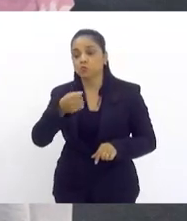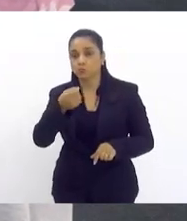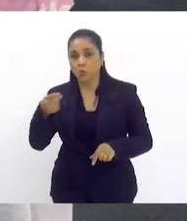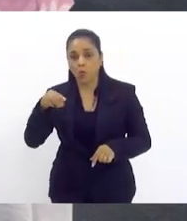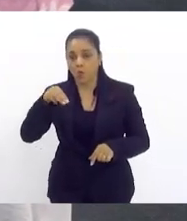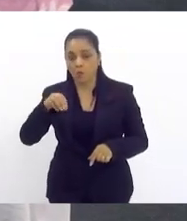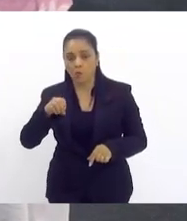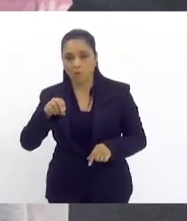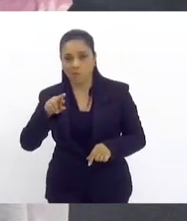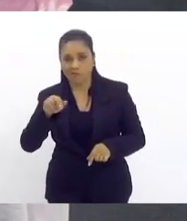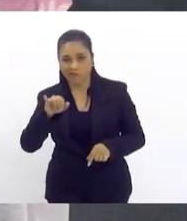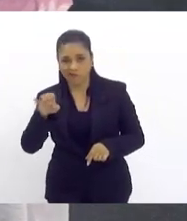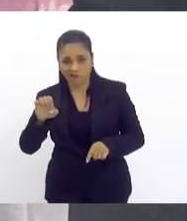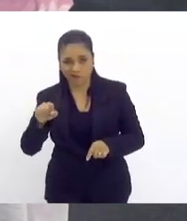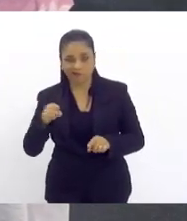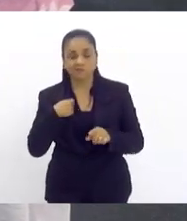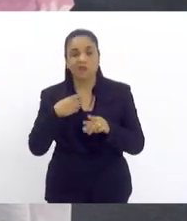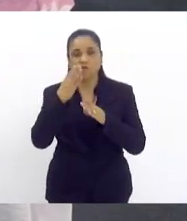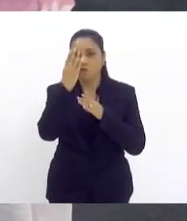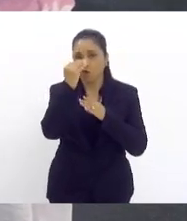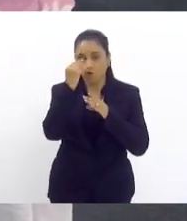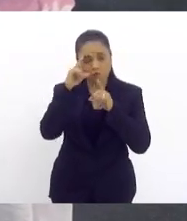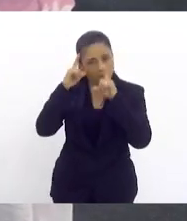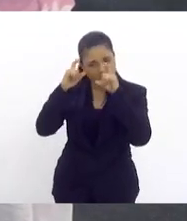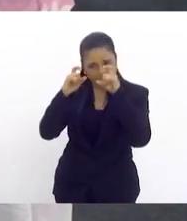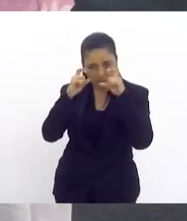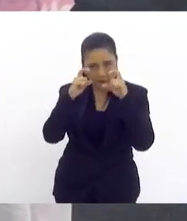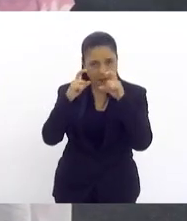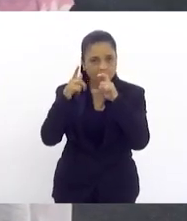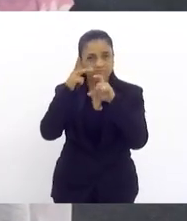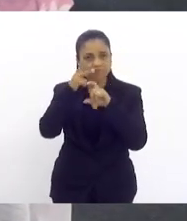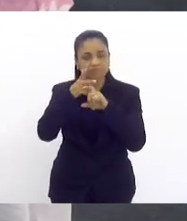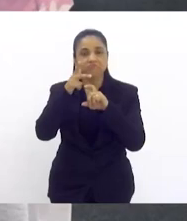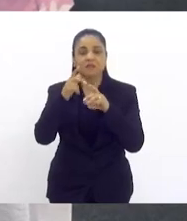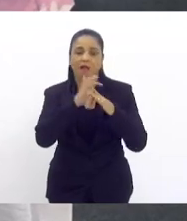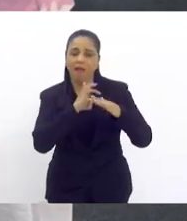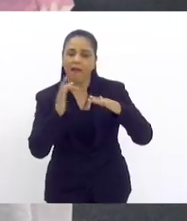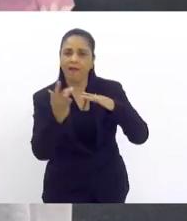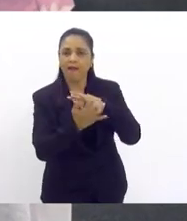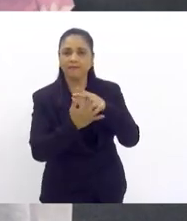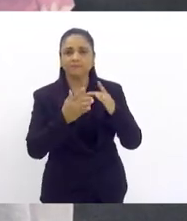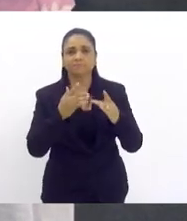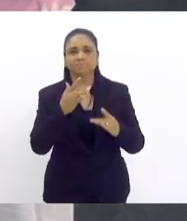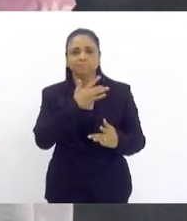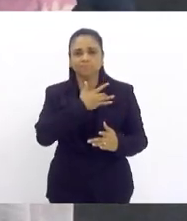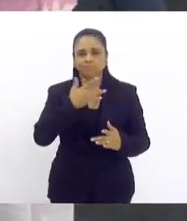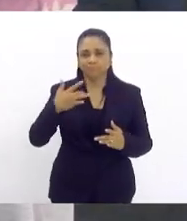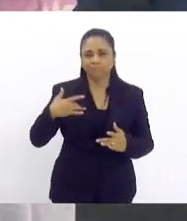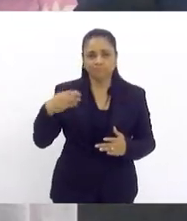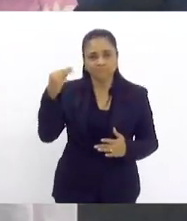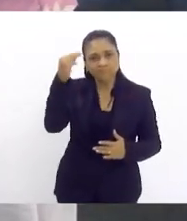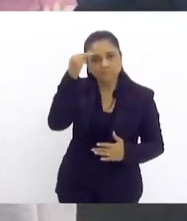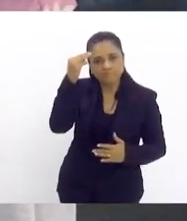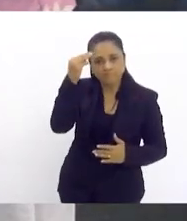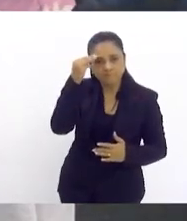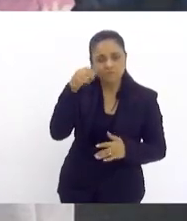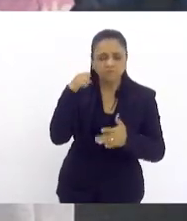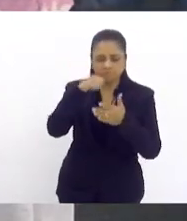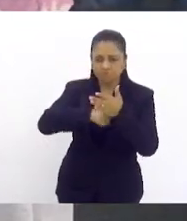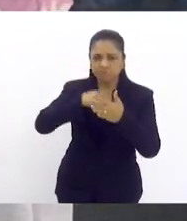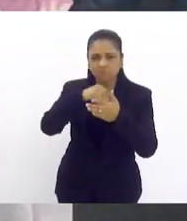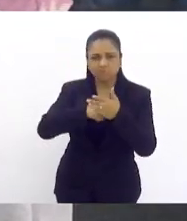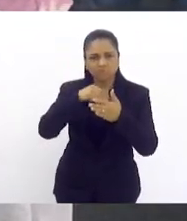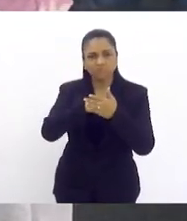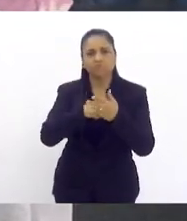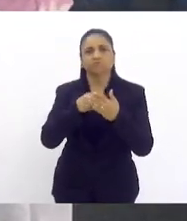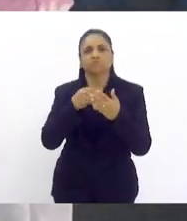foi um fotógrafo que era usuário da rede de saúde mental e que participava muito ativamente dos movimentos da luta